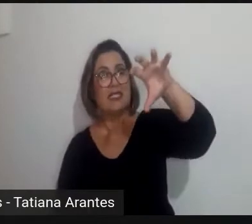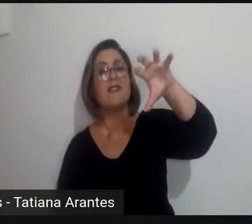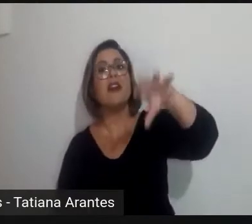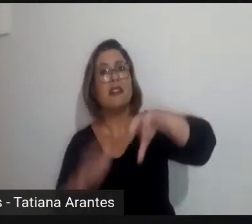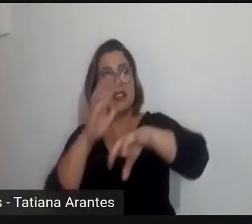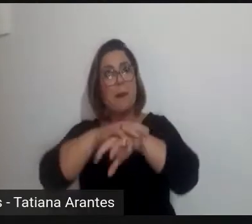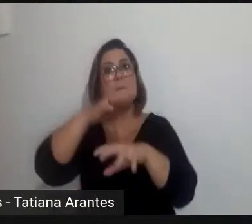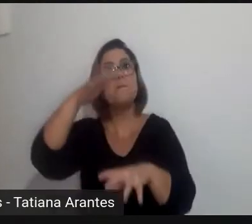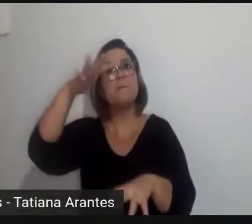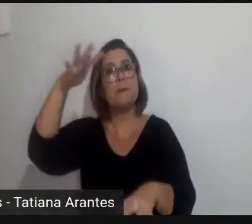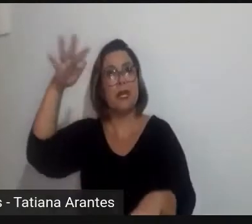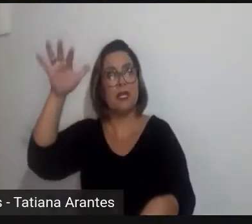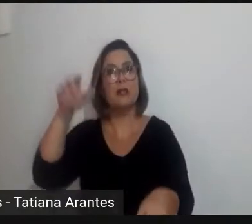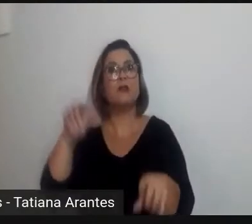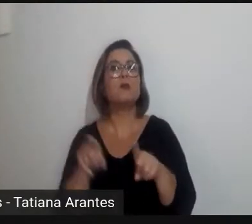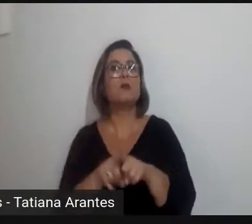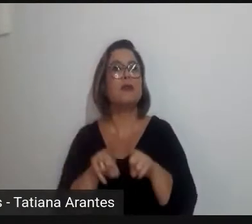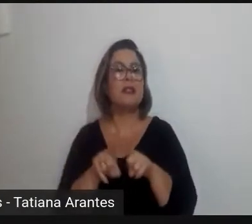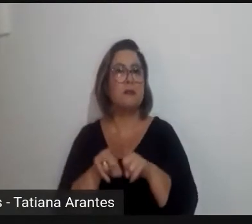E